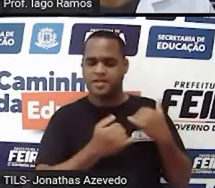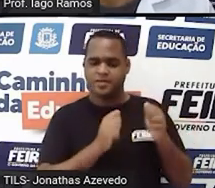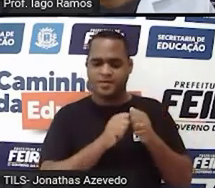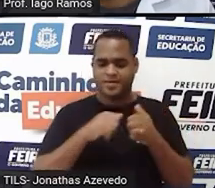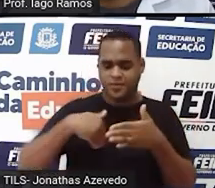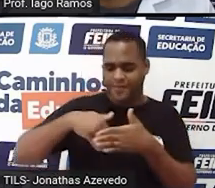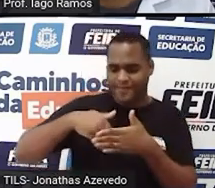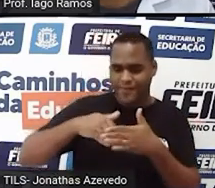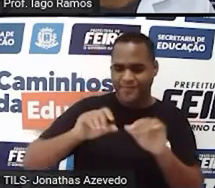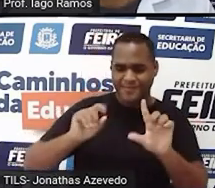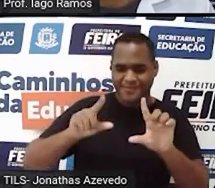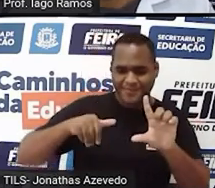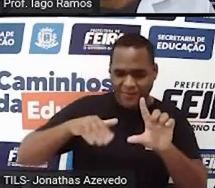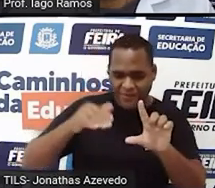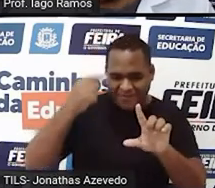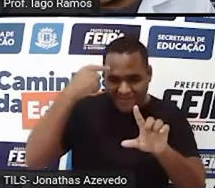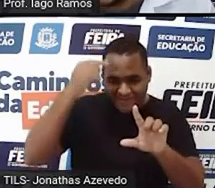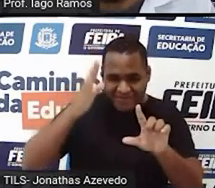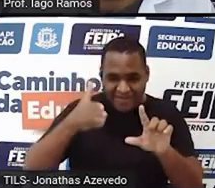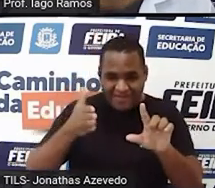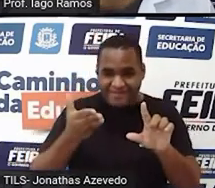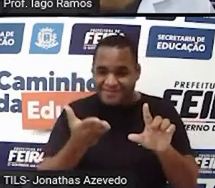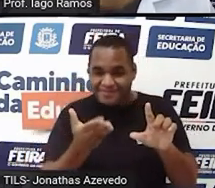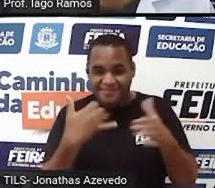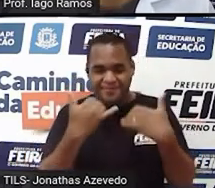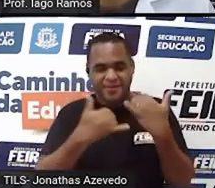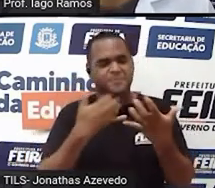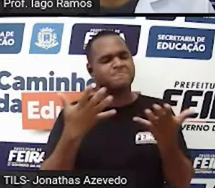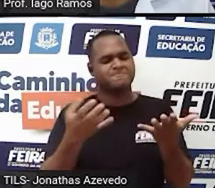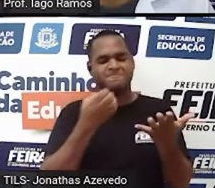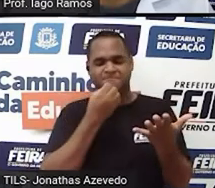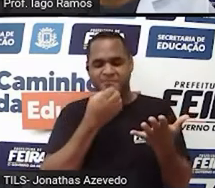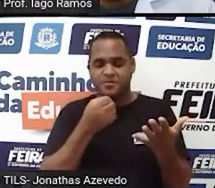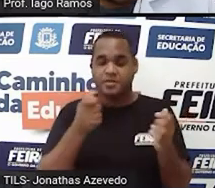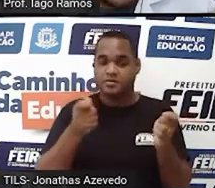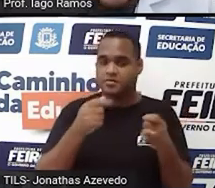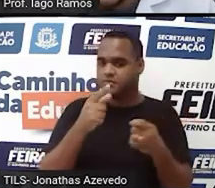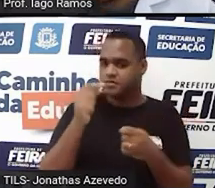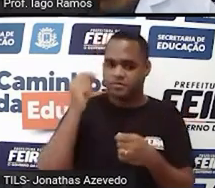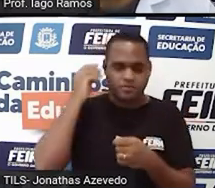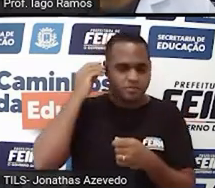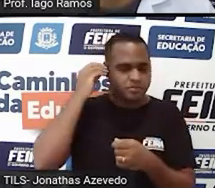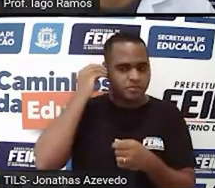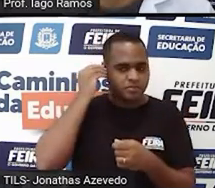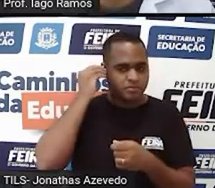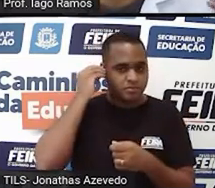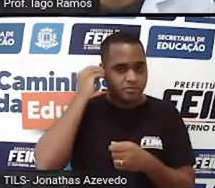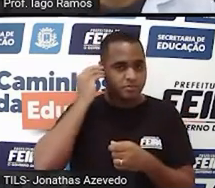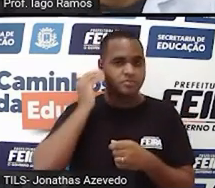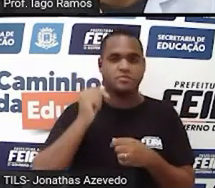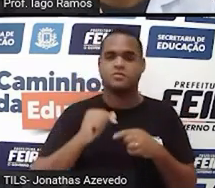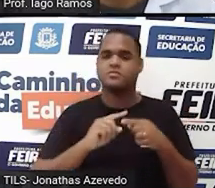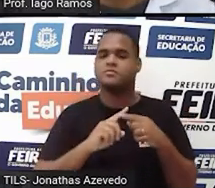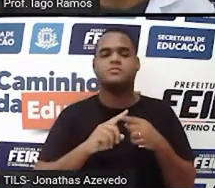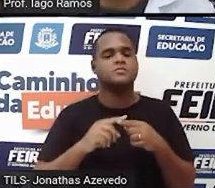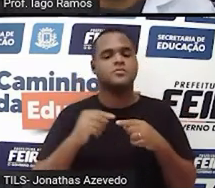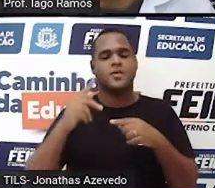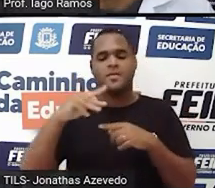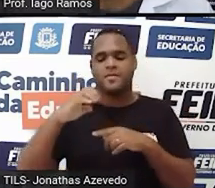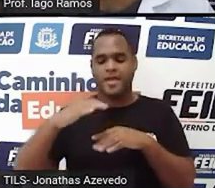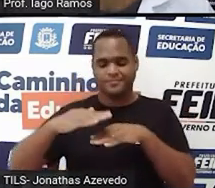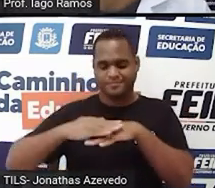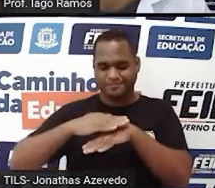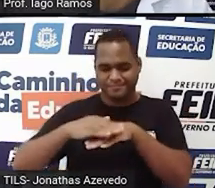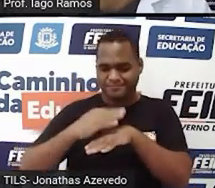famoso golzinho Você já brincou disso pois é e aí a gente pegava ali duas Pedrinhas ou 2 chinelos para fazer extra